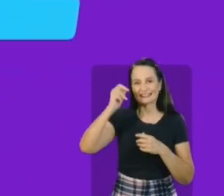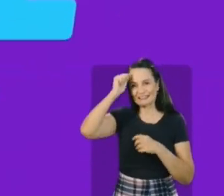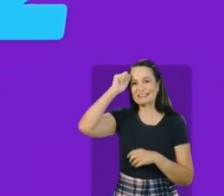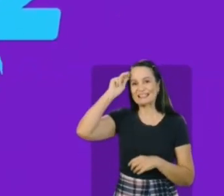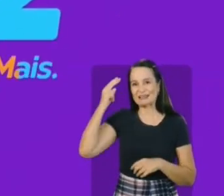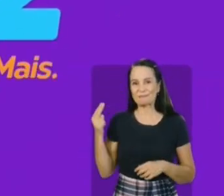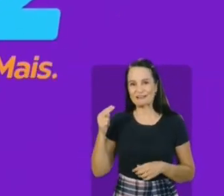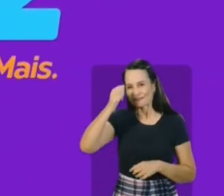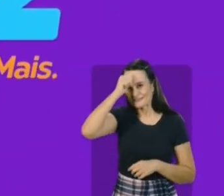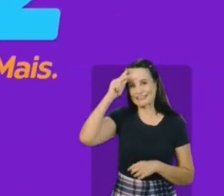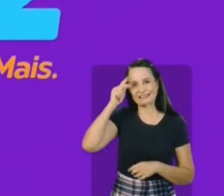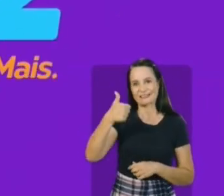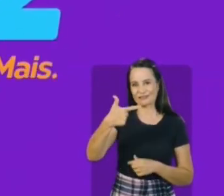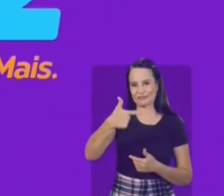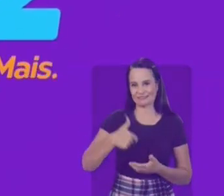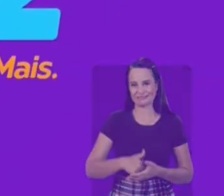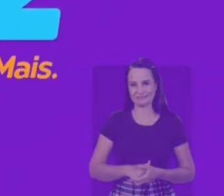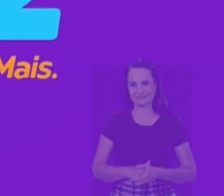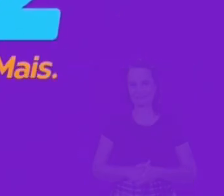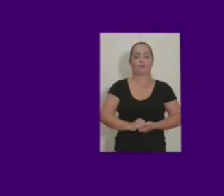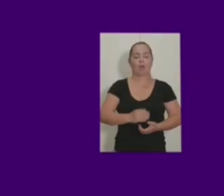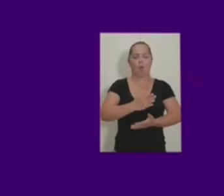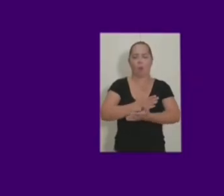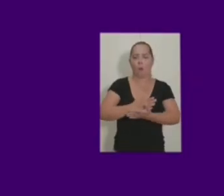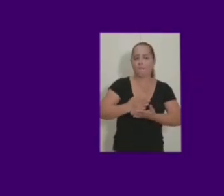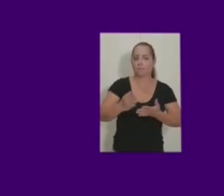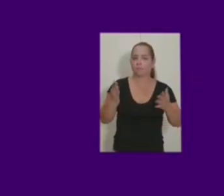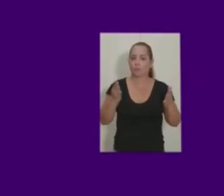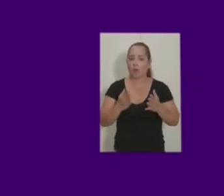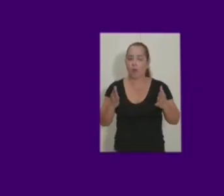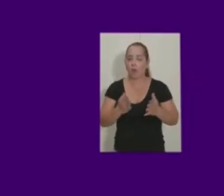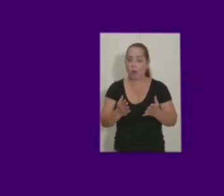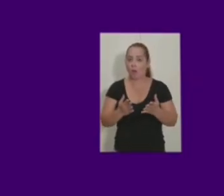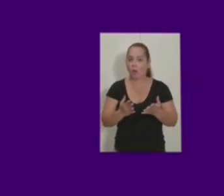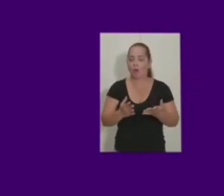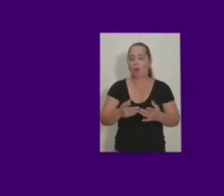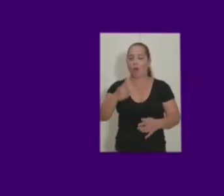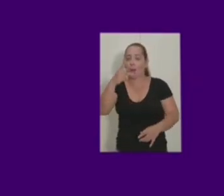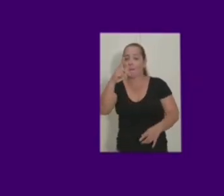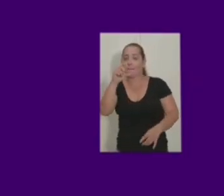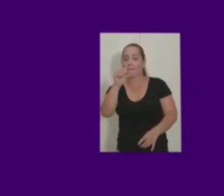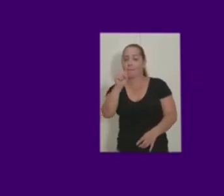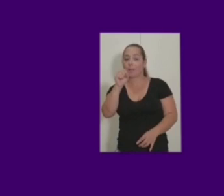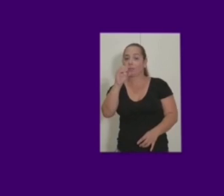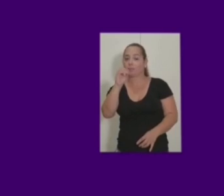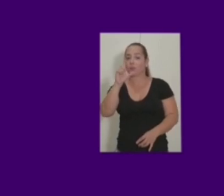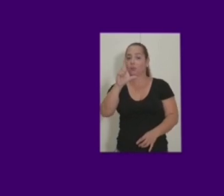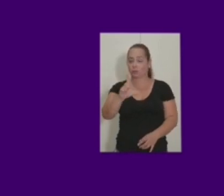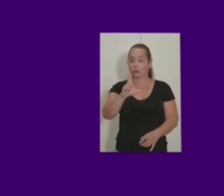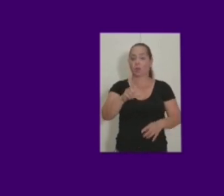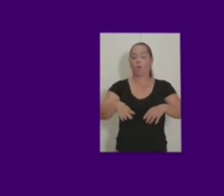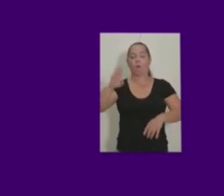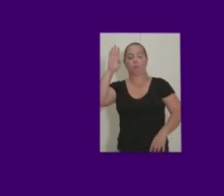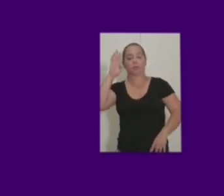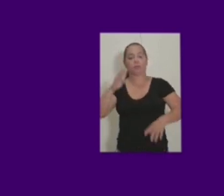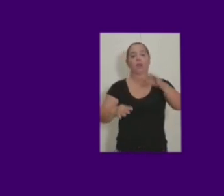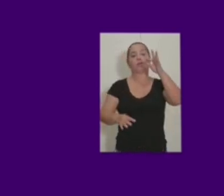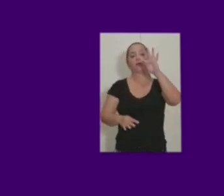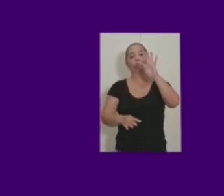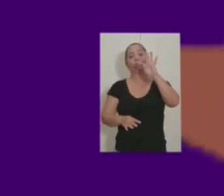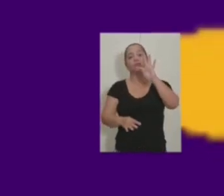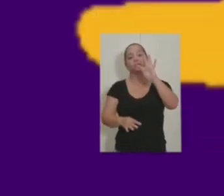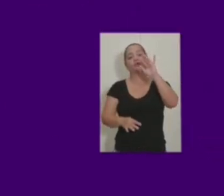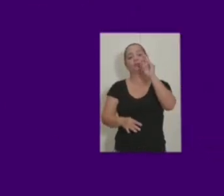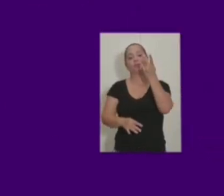Nilce Prefeita, 12. Está começando agora o programa da Federação PSOL Rede, do